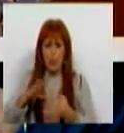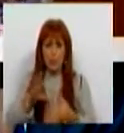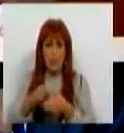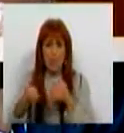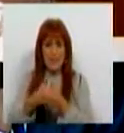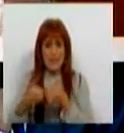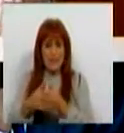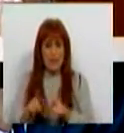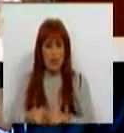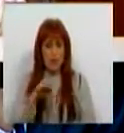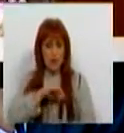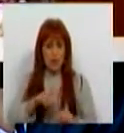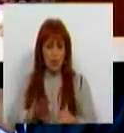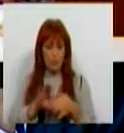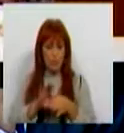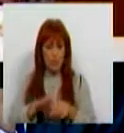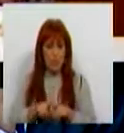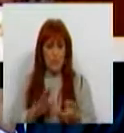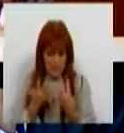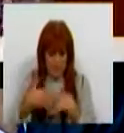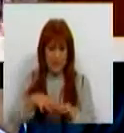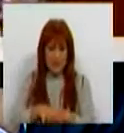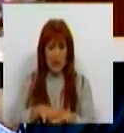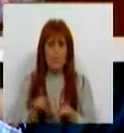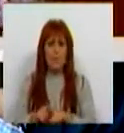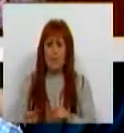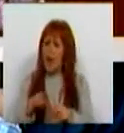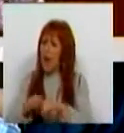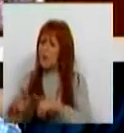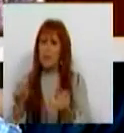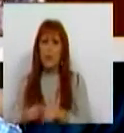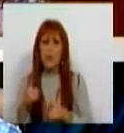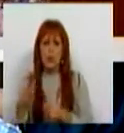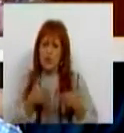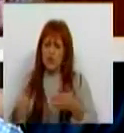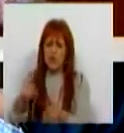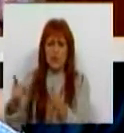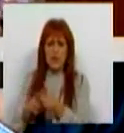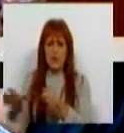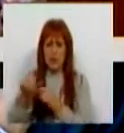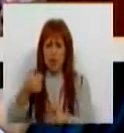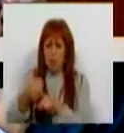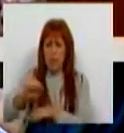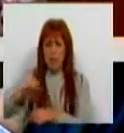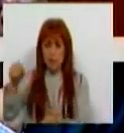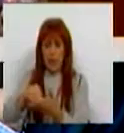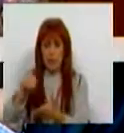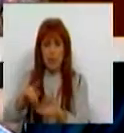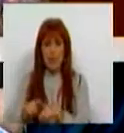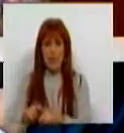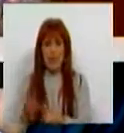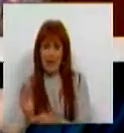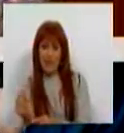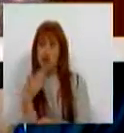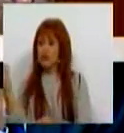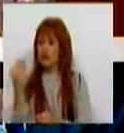idosos, do rendimento solidário de inserção, a política, uma estratégia nacional de combate à pobreza infantil